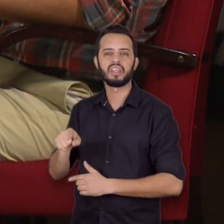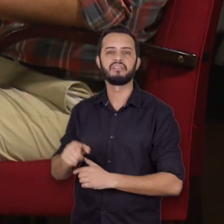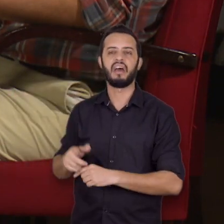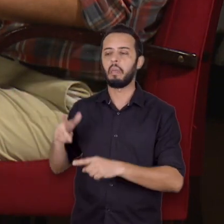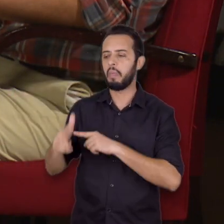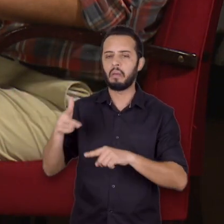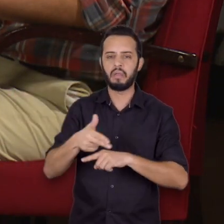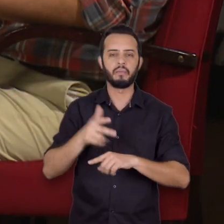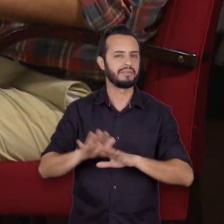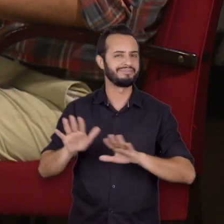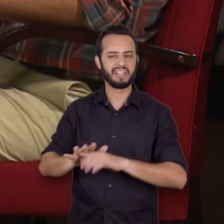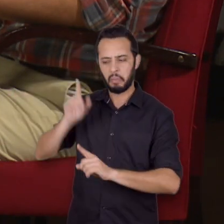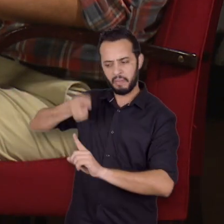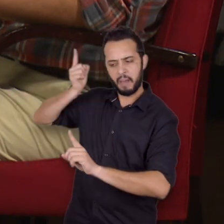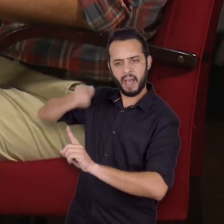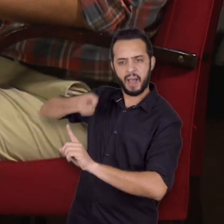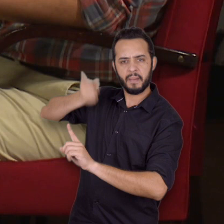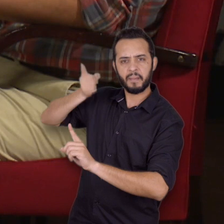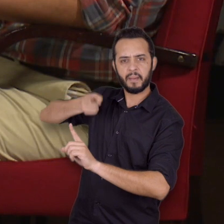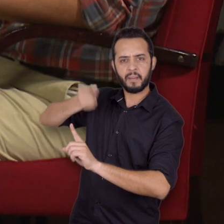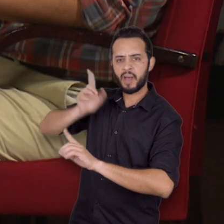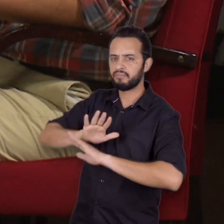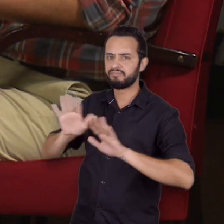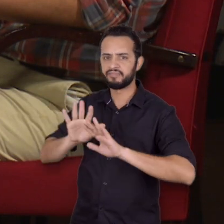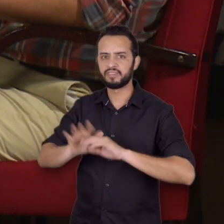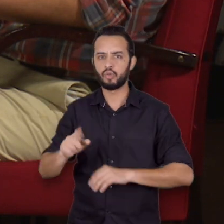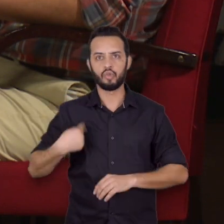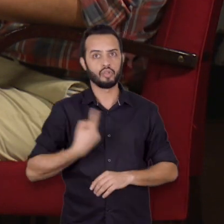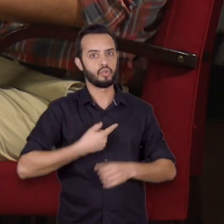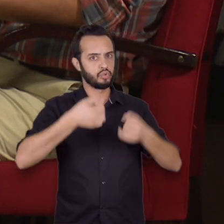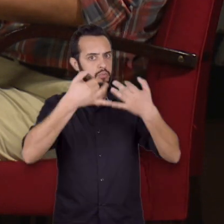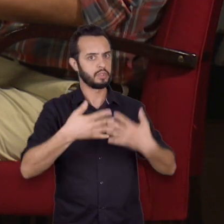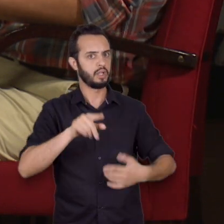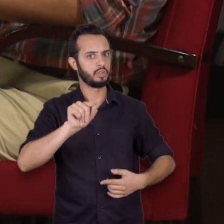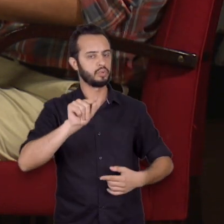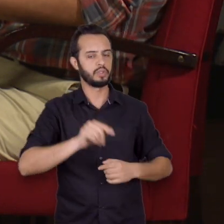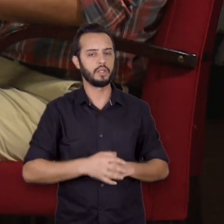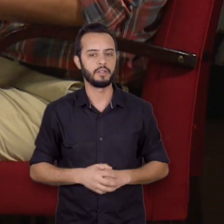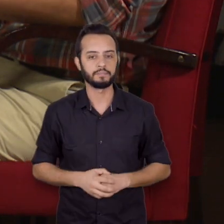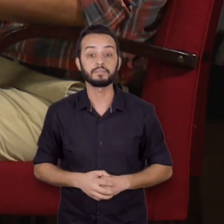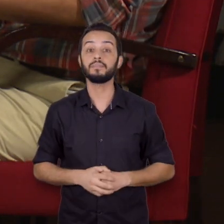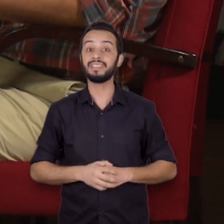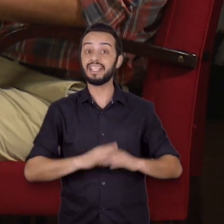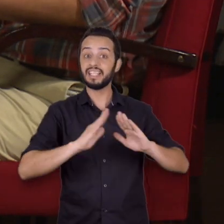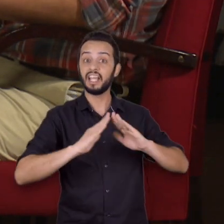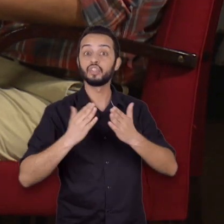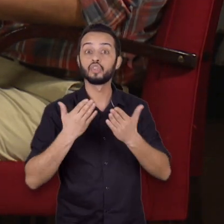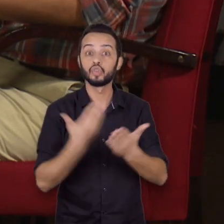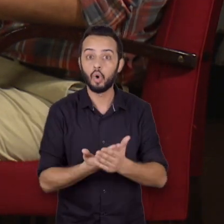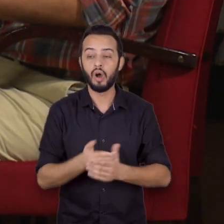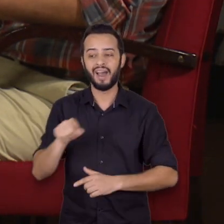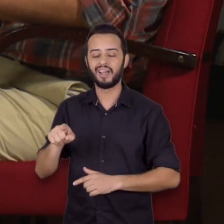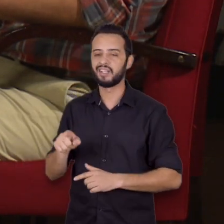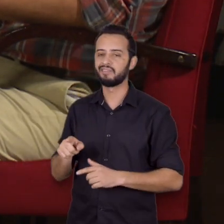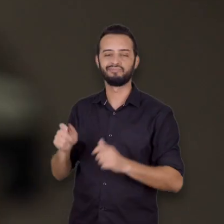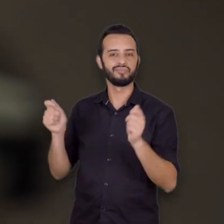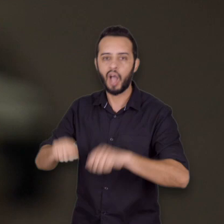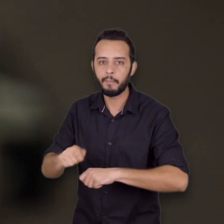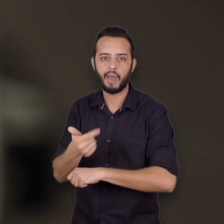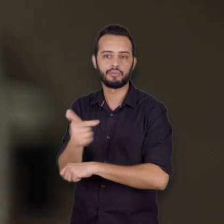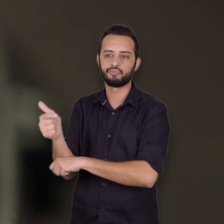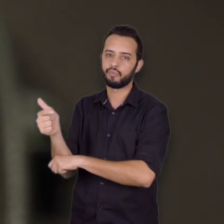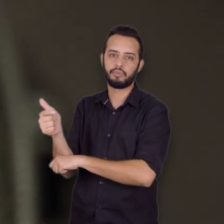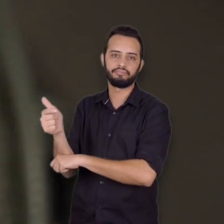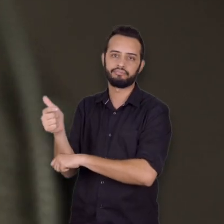ou não necessariamente uma escola que vai podar. Talvez o que a gente esteja falando, em última instância, é que